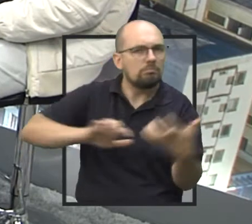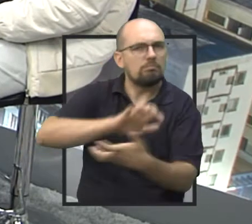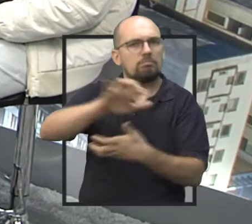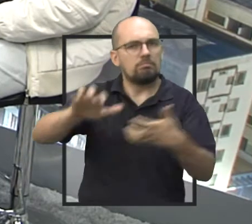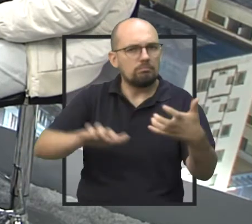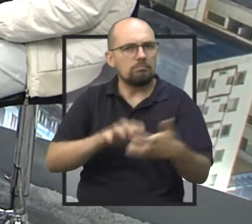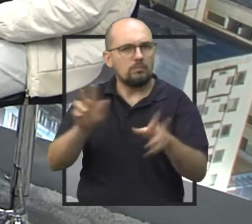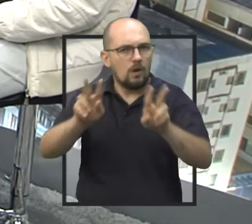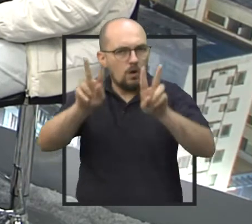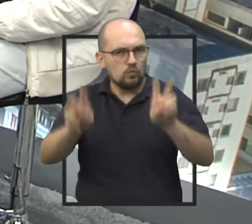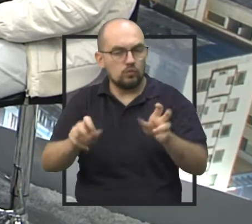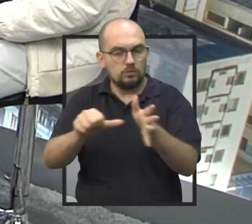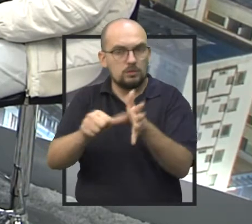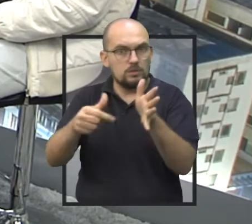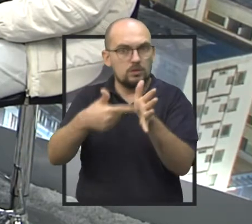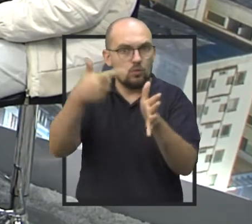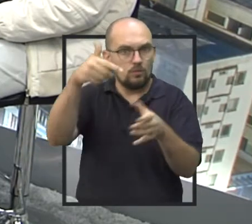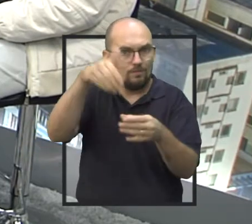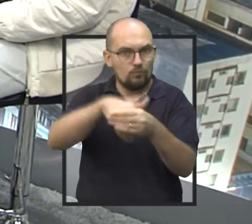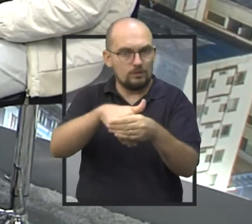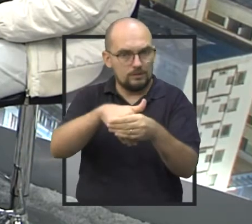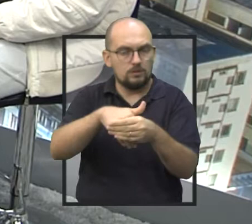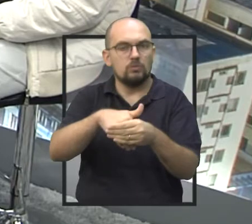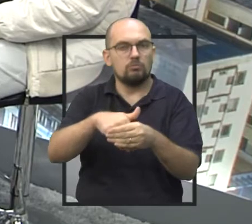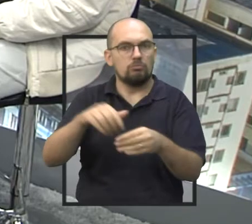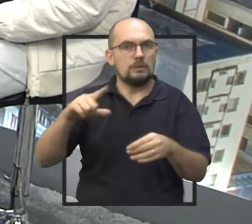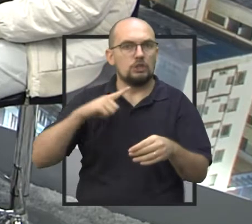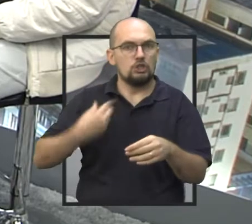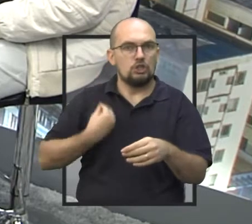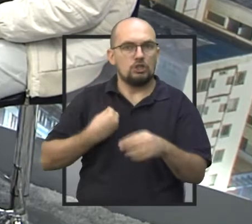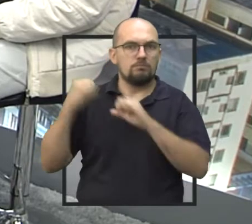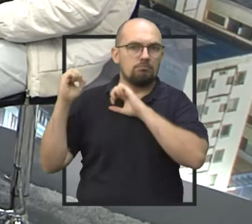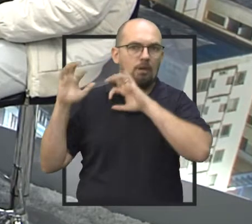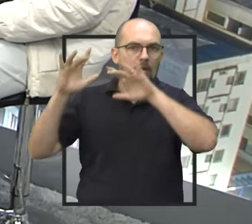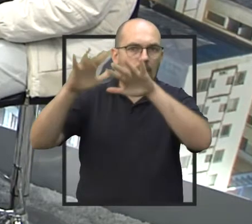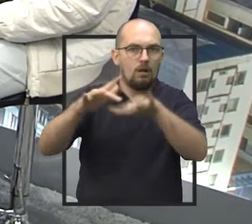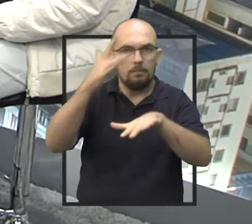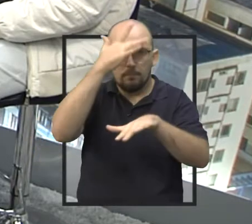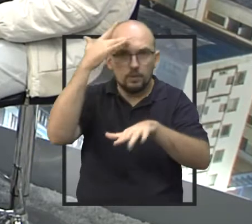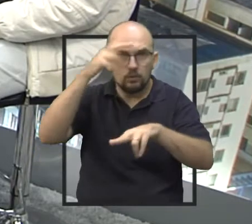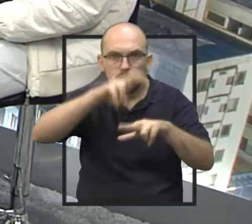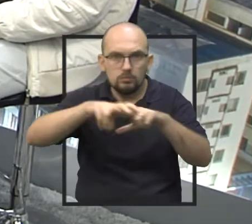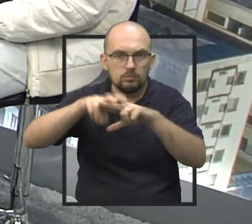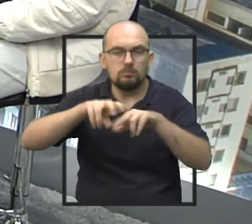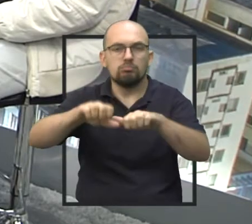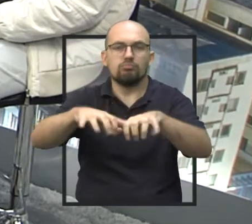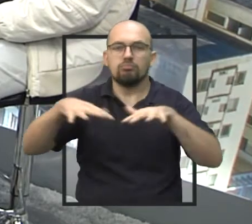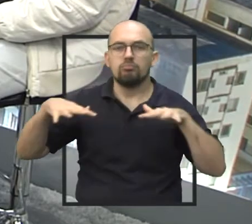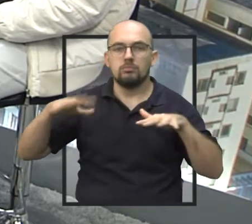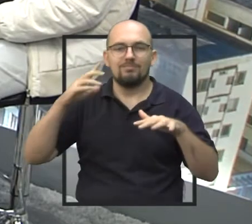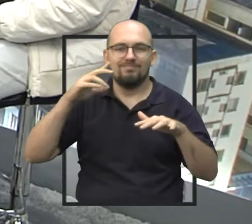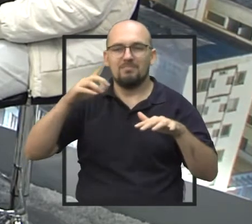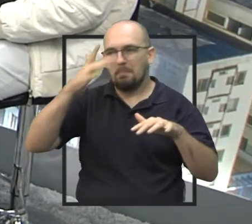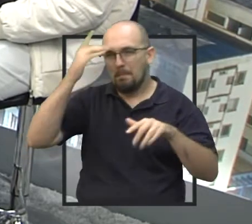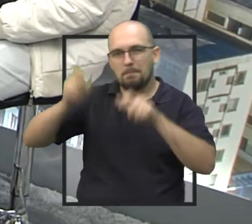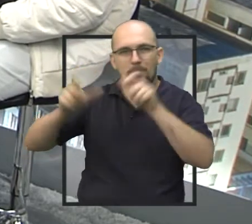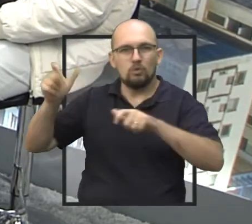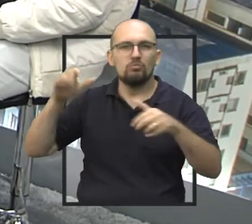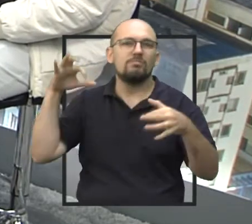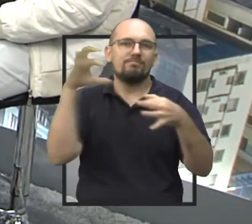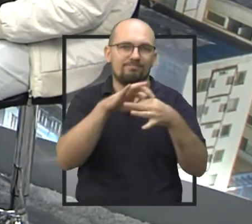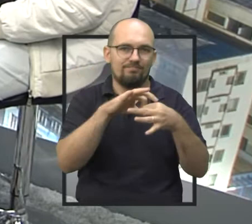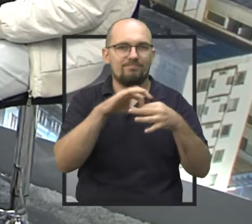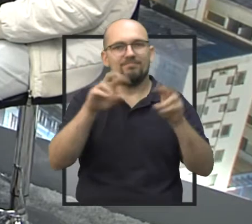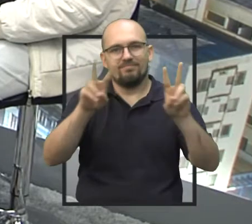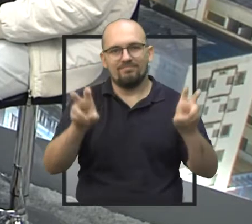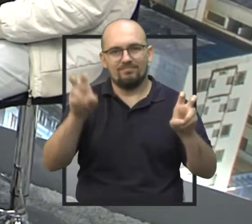o assunto. Aí na segunda votação tivemos aí a presença maciça de pessoas que estão ligadas à área de